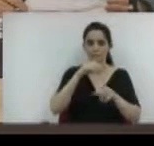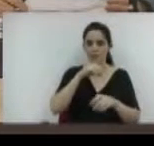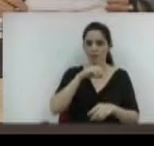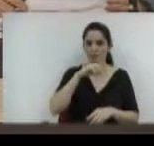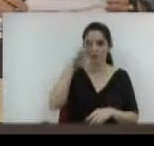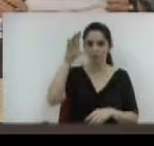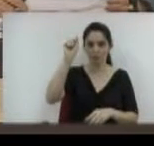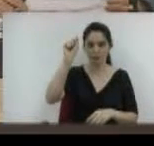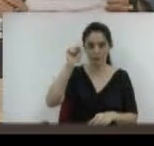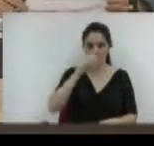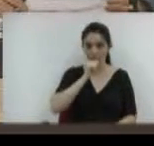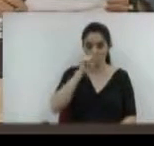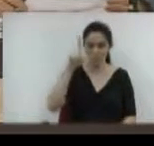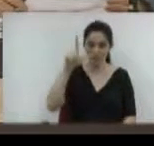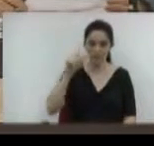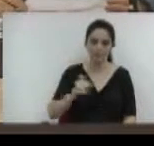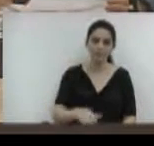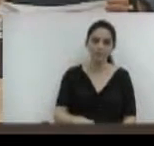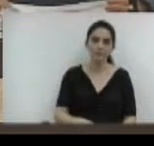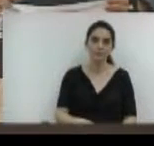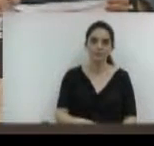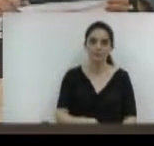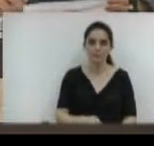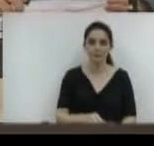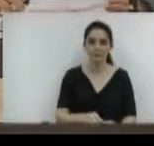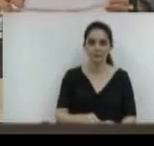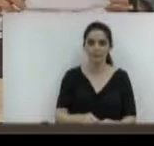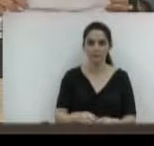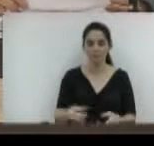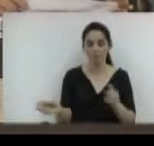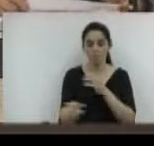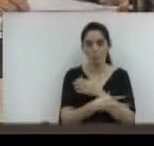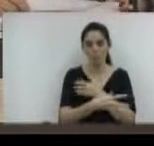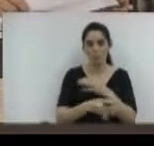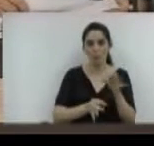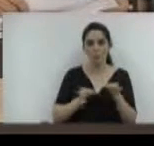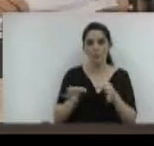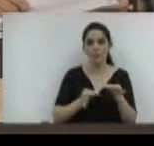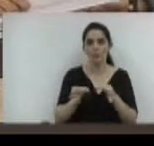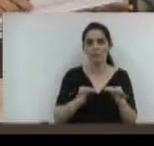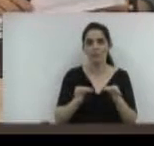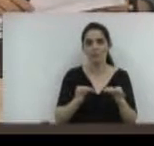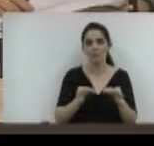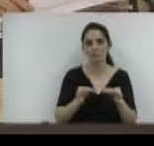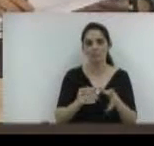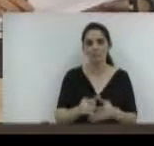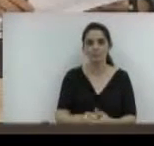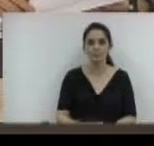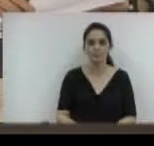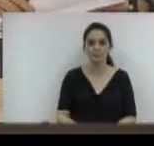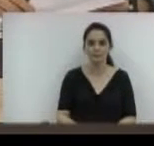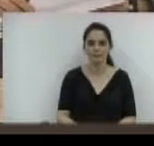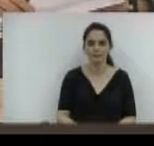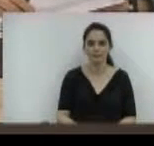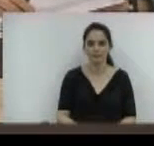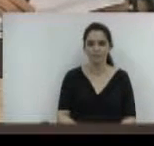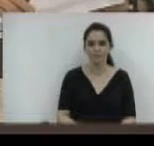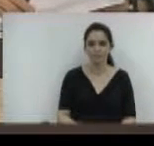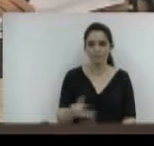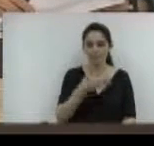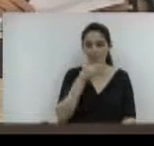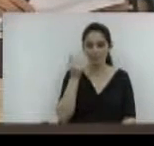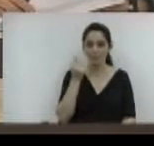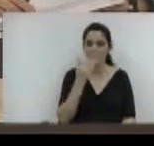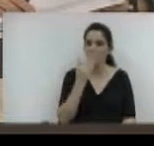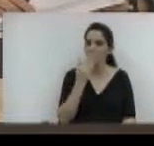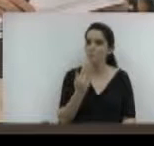gratificadas necessários da nova organização e da outras providências. Para melhor análise da proposta, encaminhamos